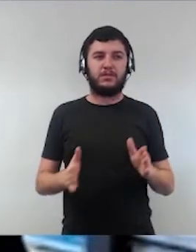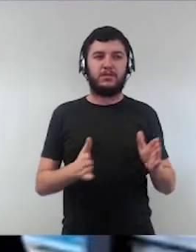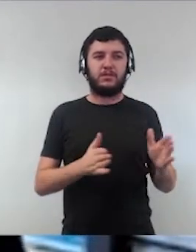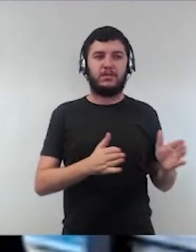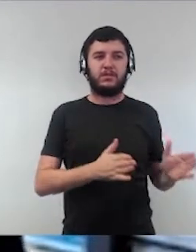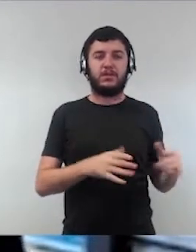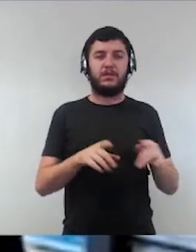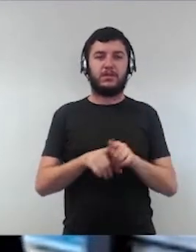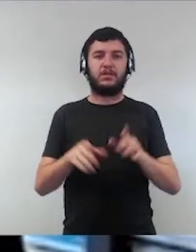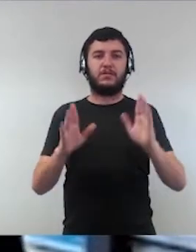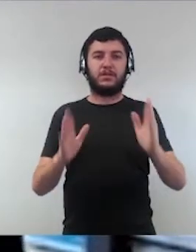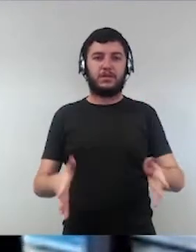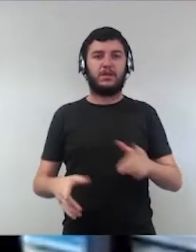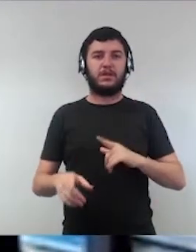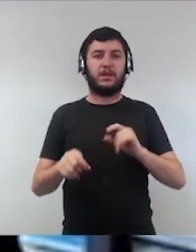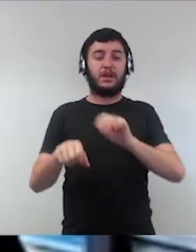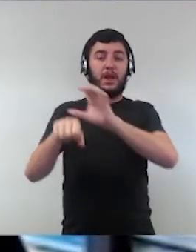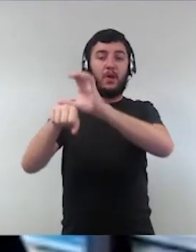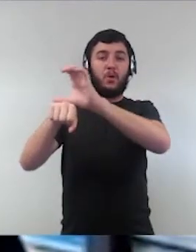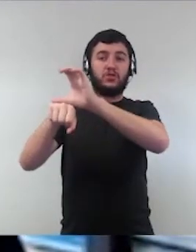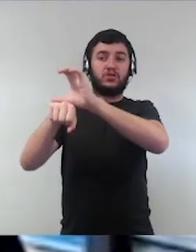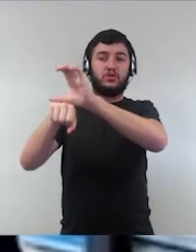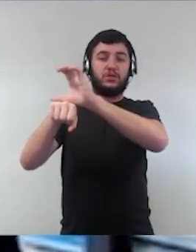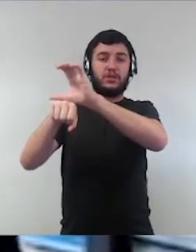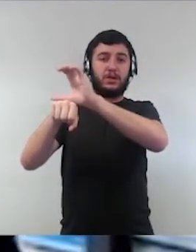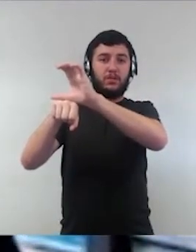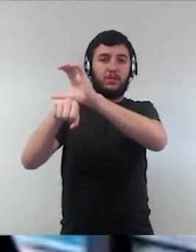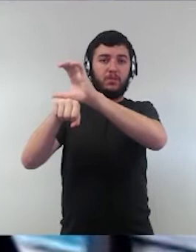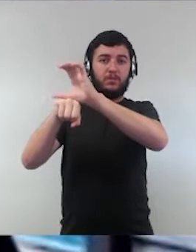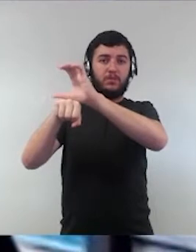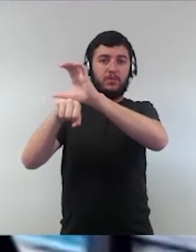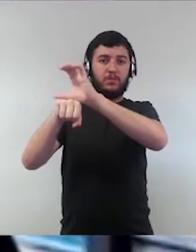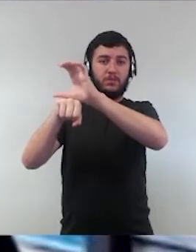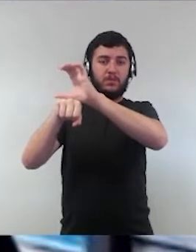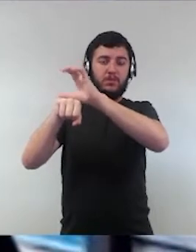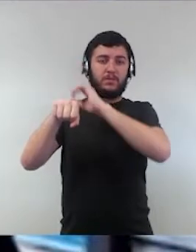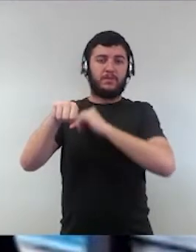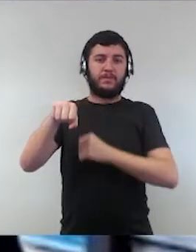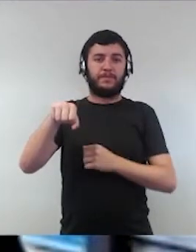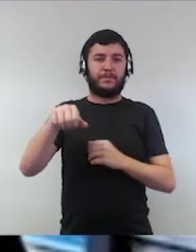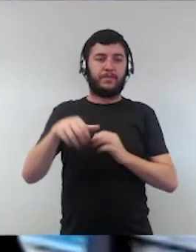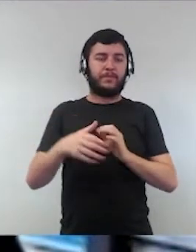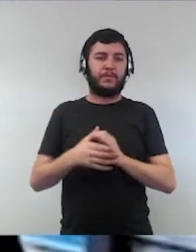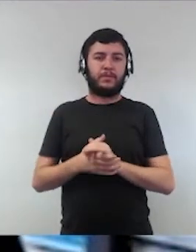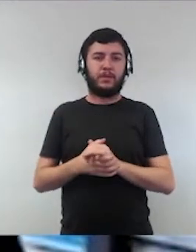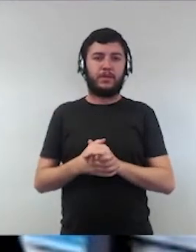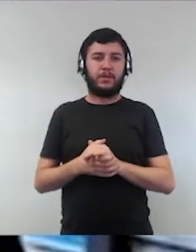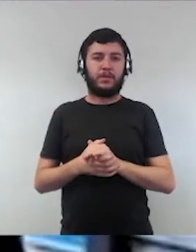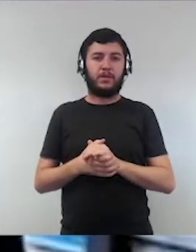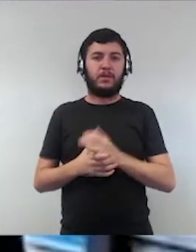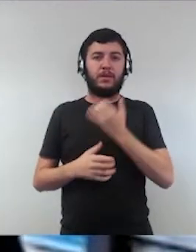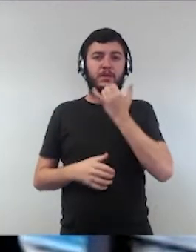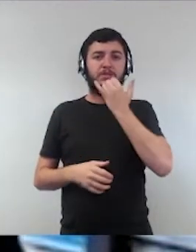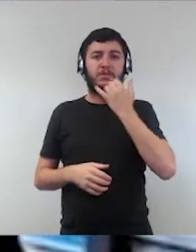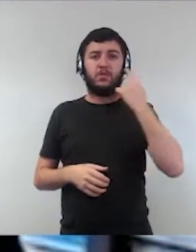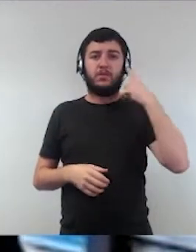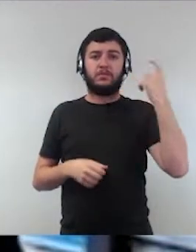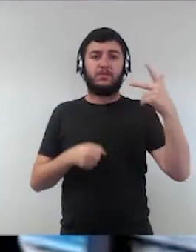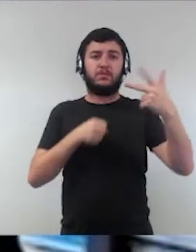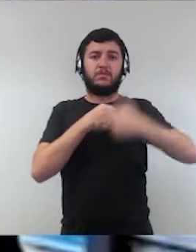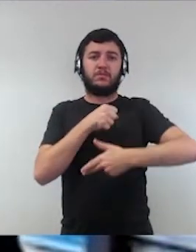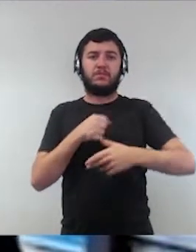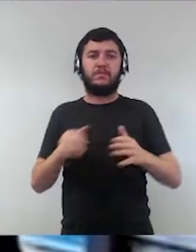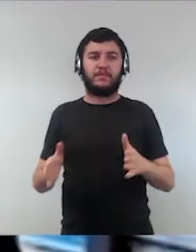que existe já na Constituição, implicitamente, um direito fundamental à